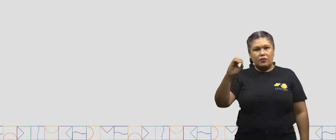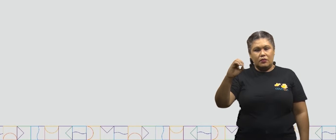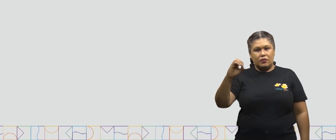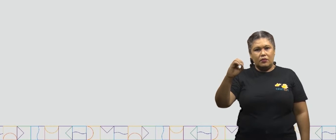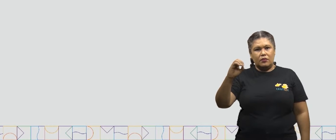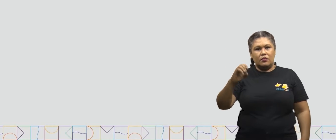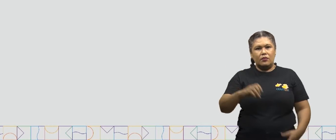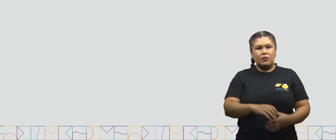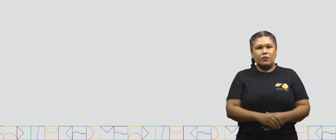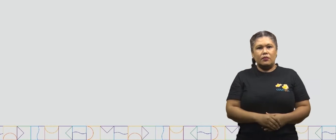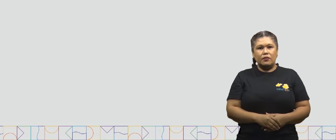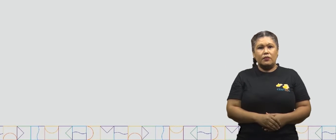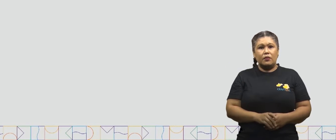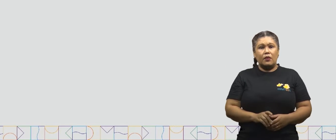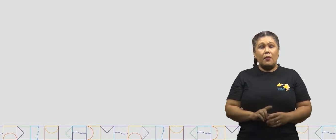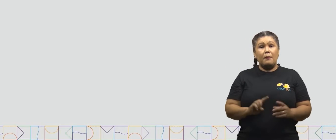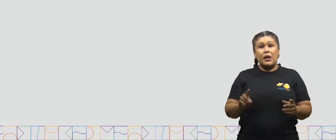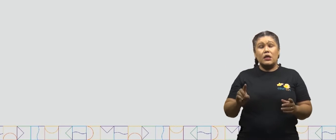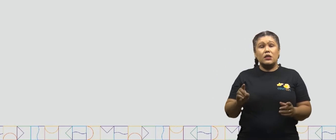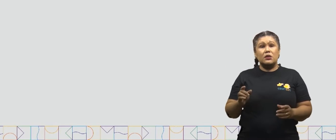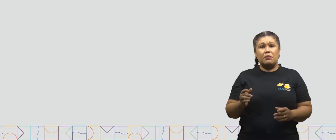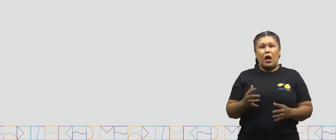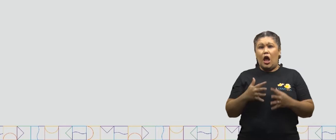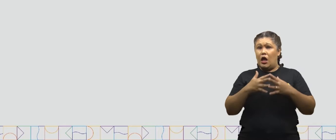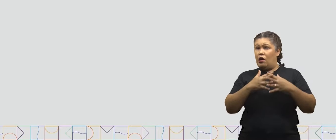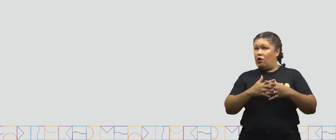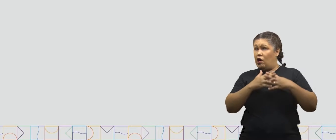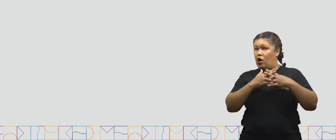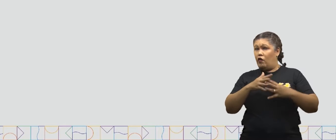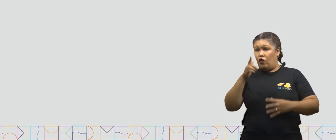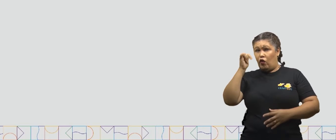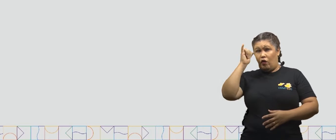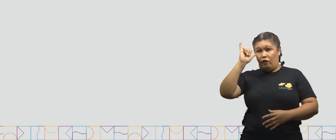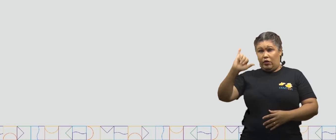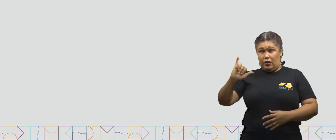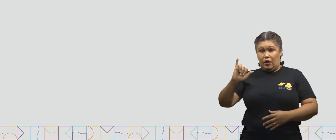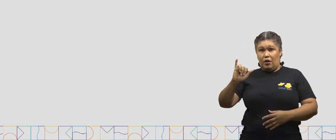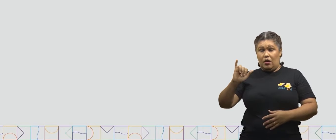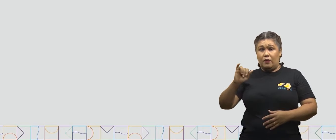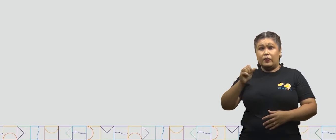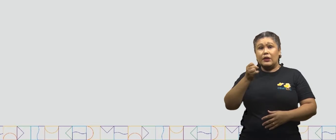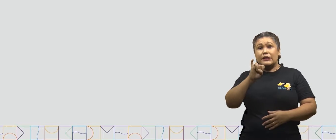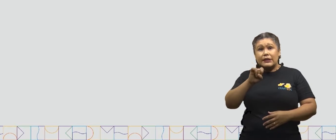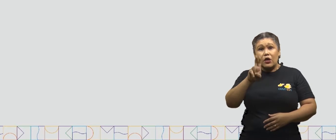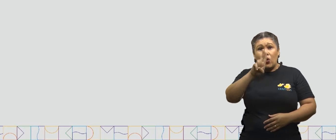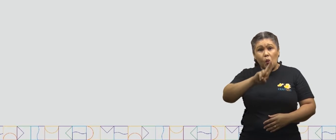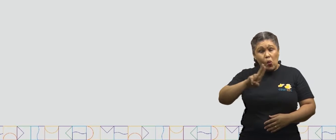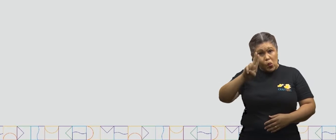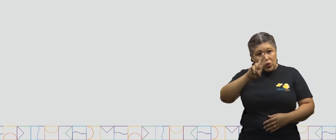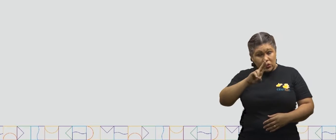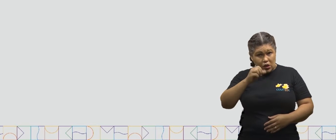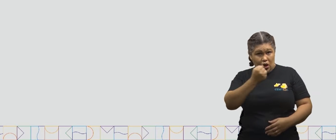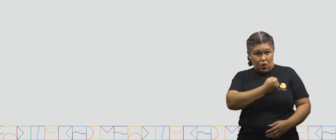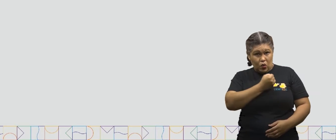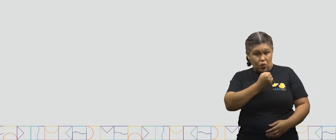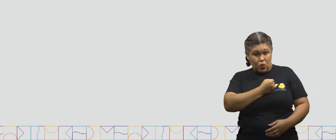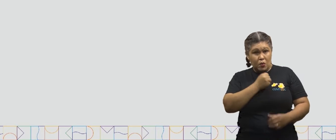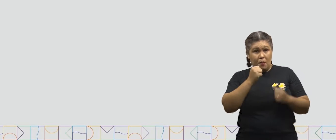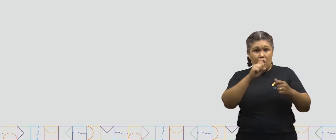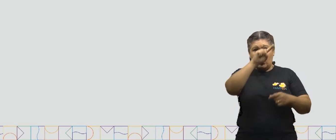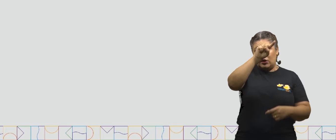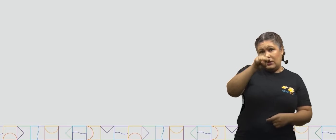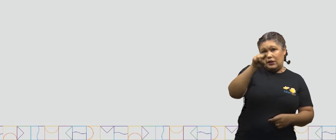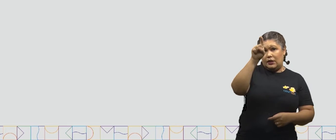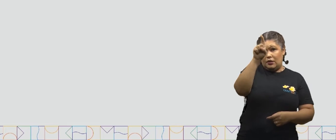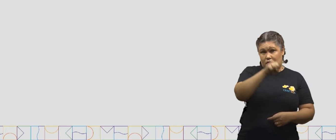e o 0. Para não nos confundirmos, vamos riscando os números que formos